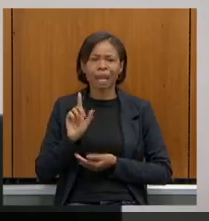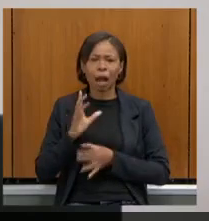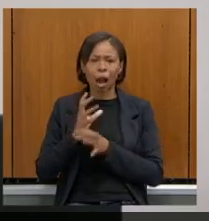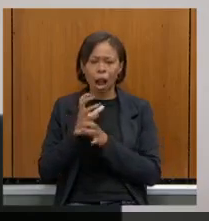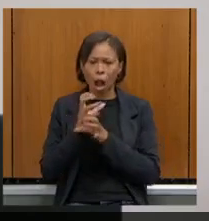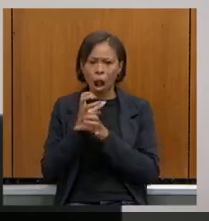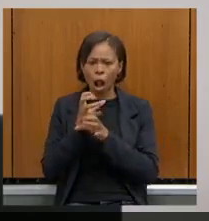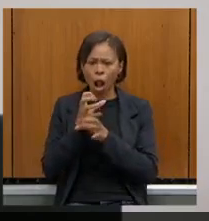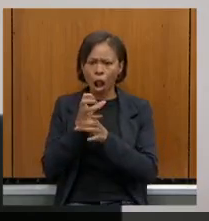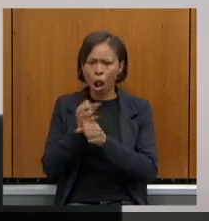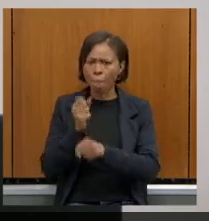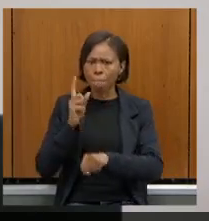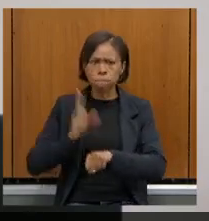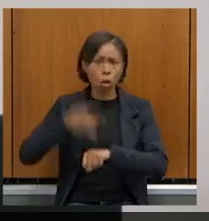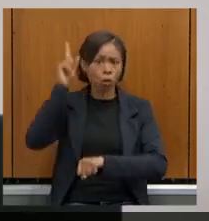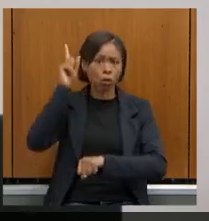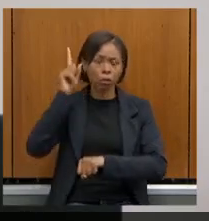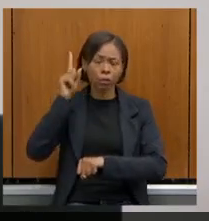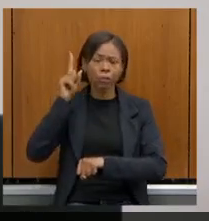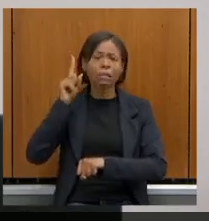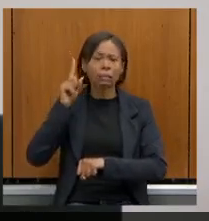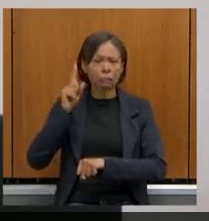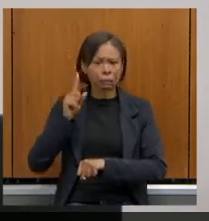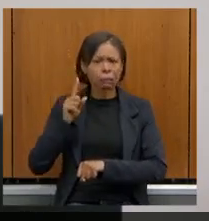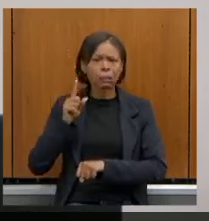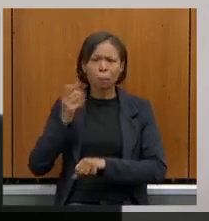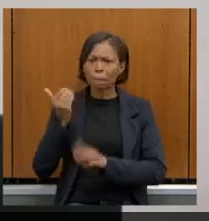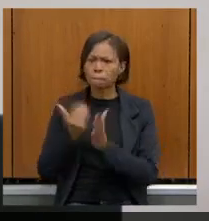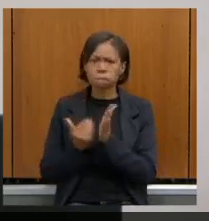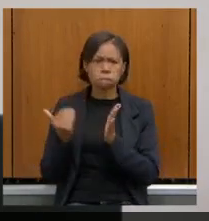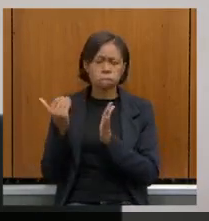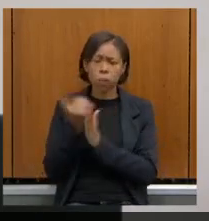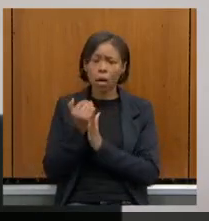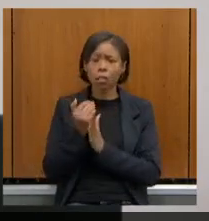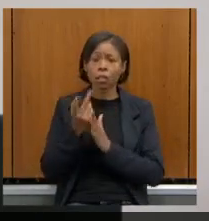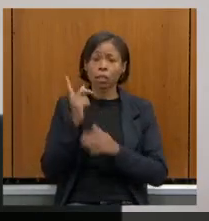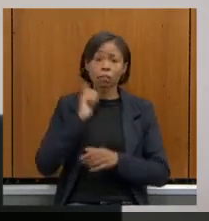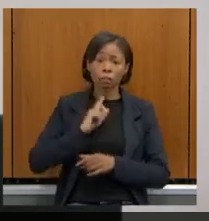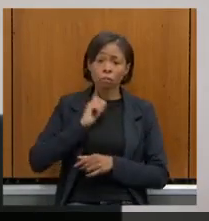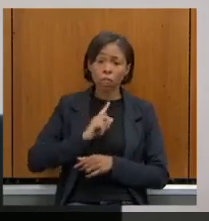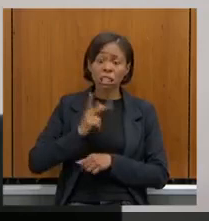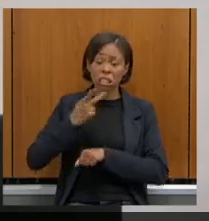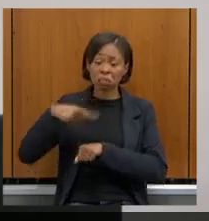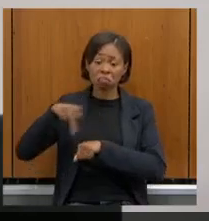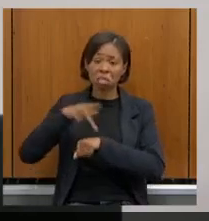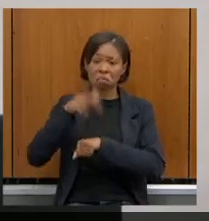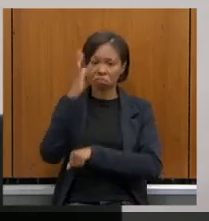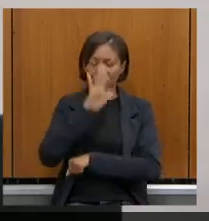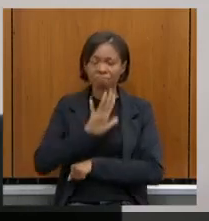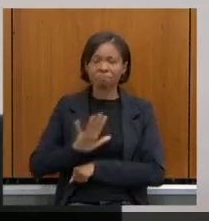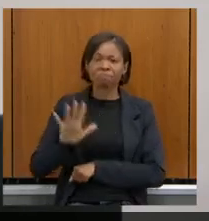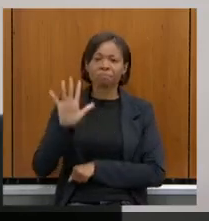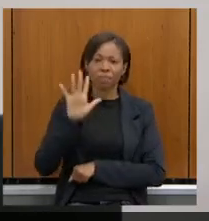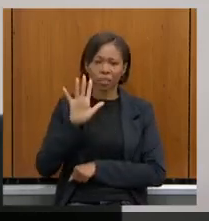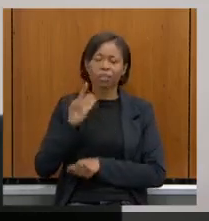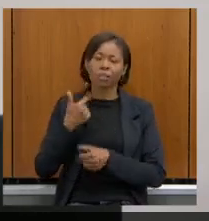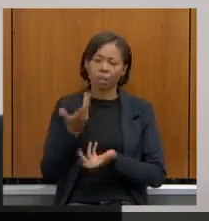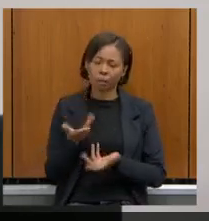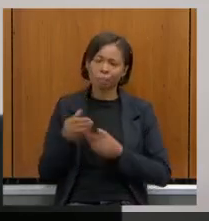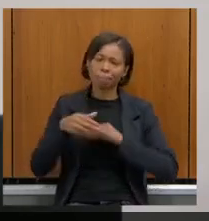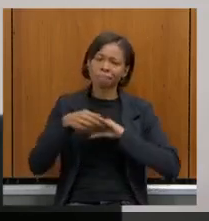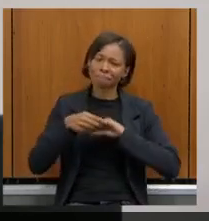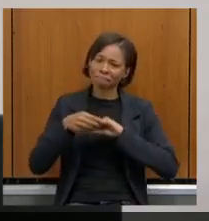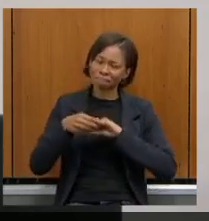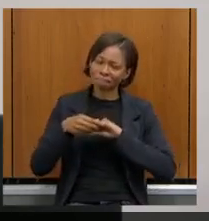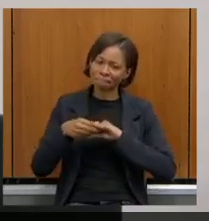recorde não só em Minas Gerais mas a nível de país então quero aqui cumprimentar